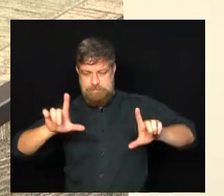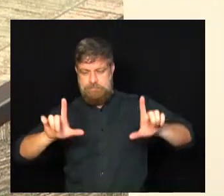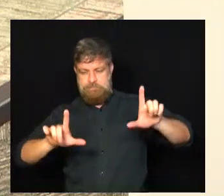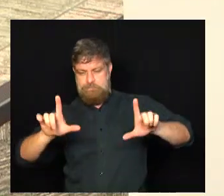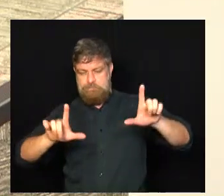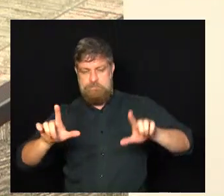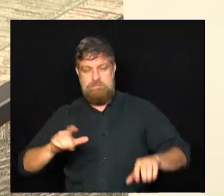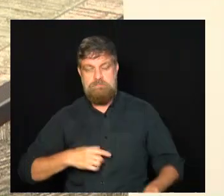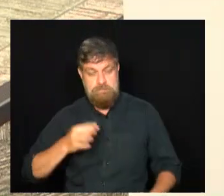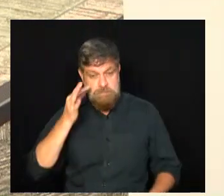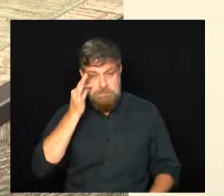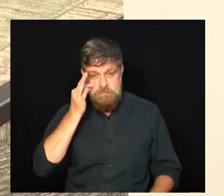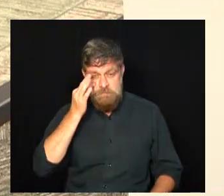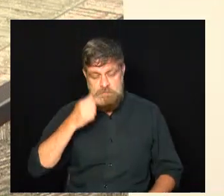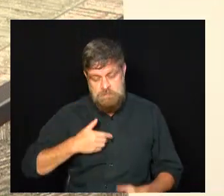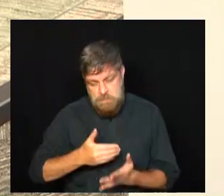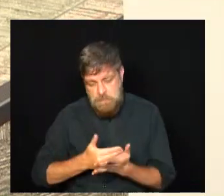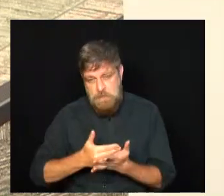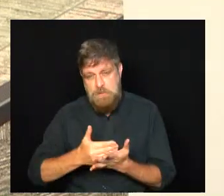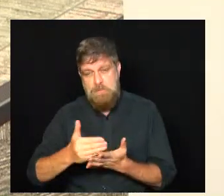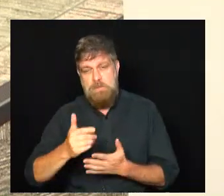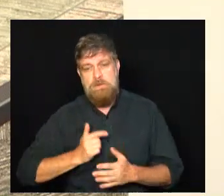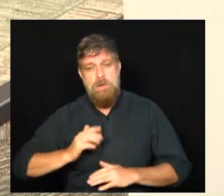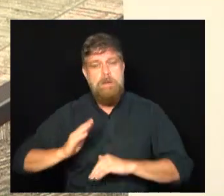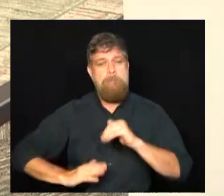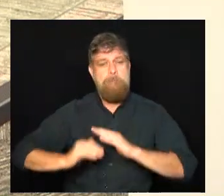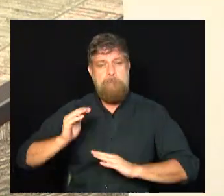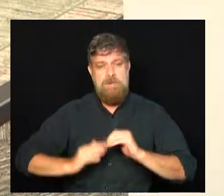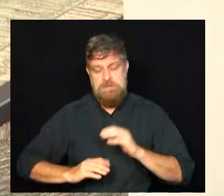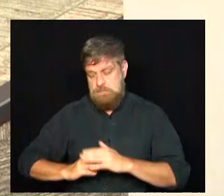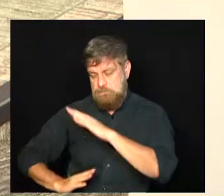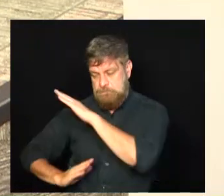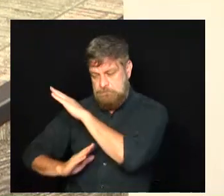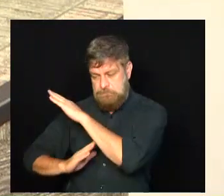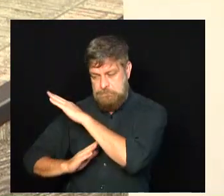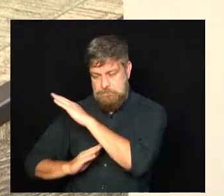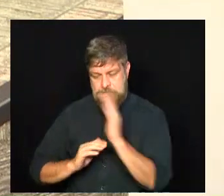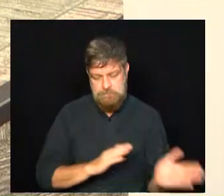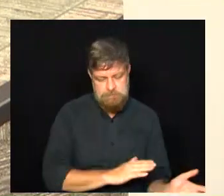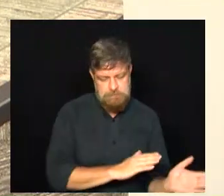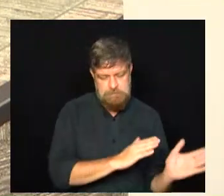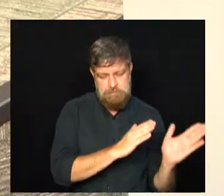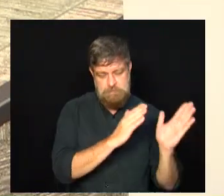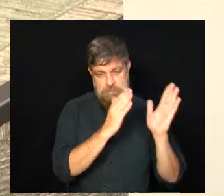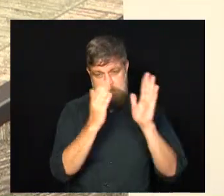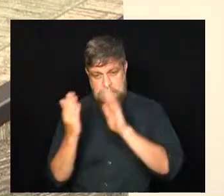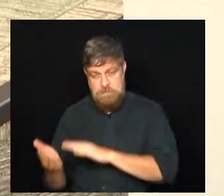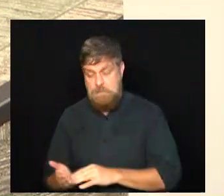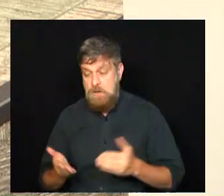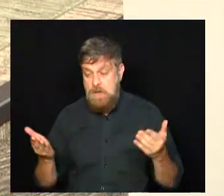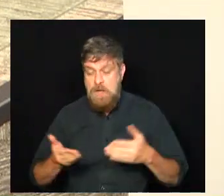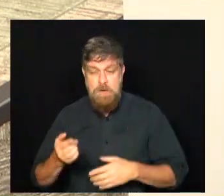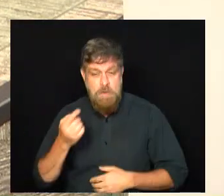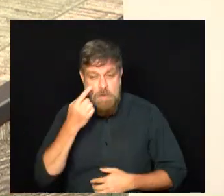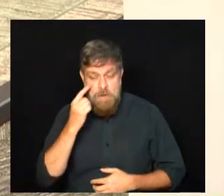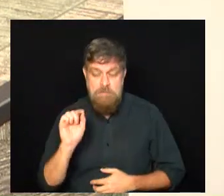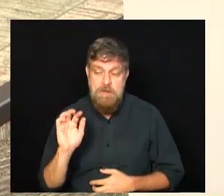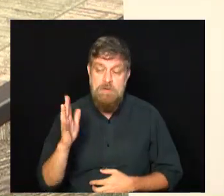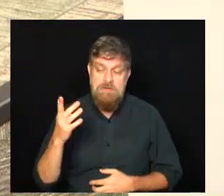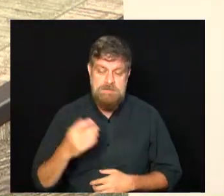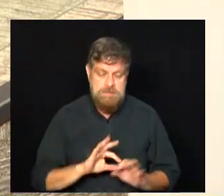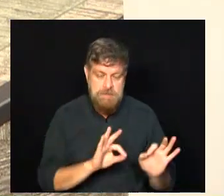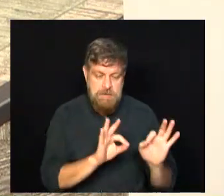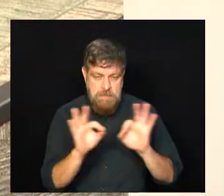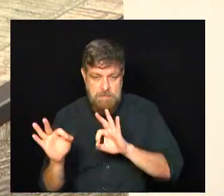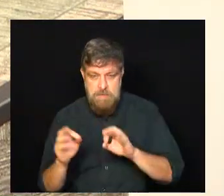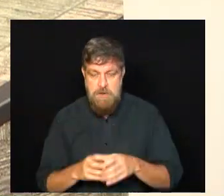ao vivo nesse momento para dar início às atividades legislativas do dia. Nós vamos acompanhar agora uma reunião da Comissão Permanente